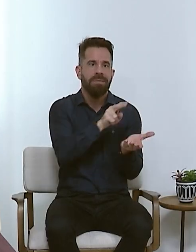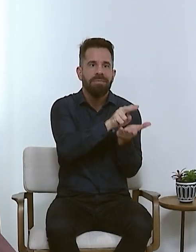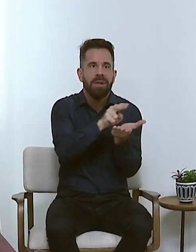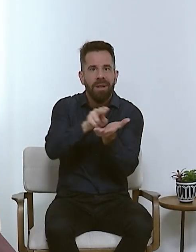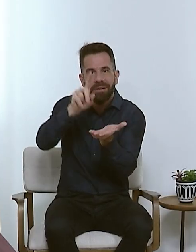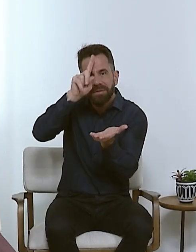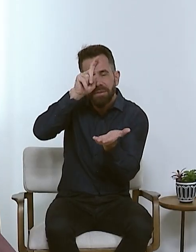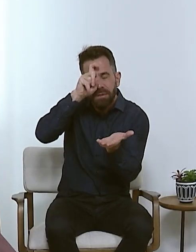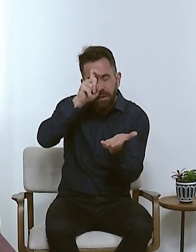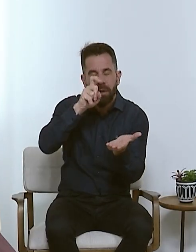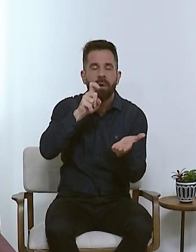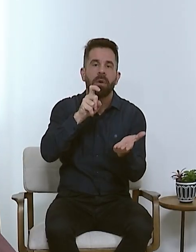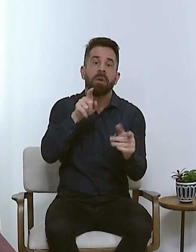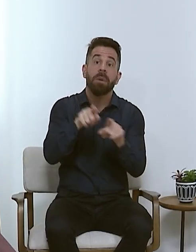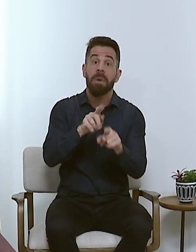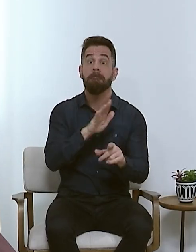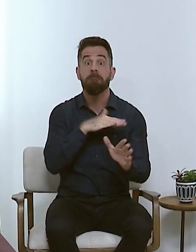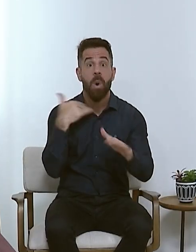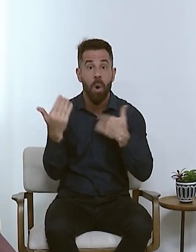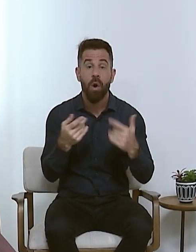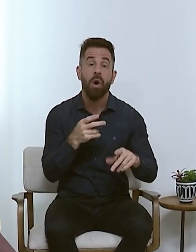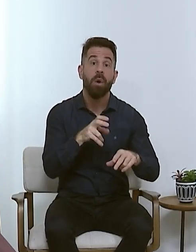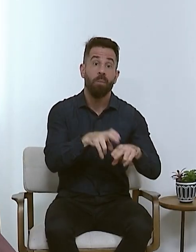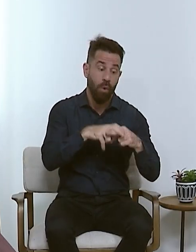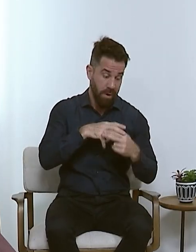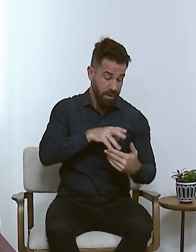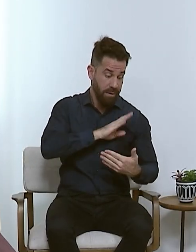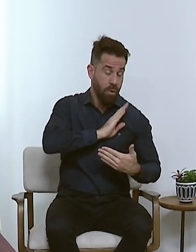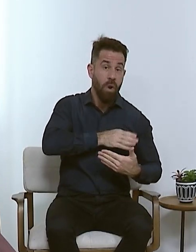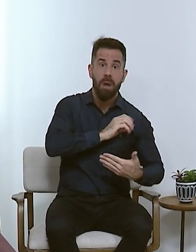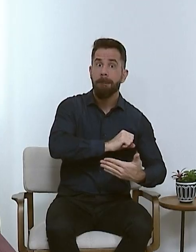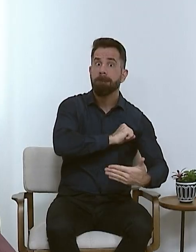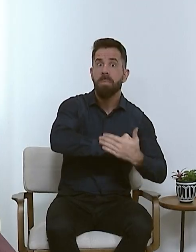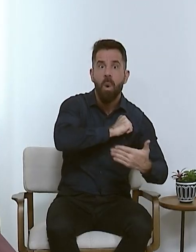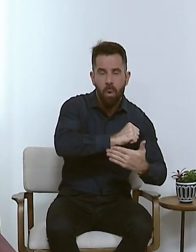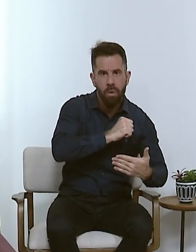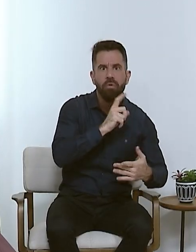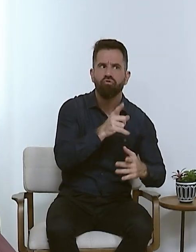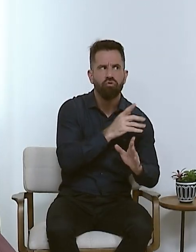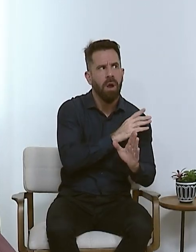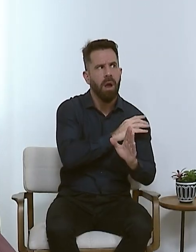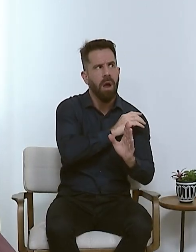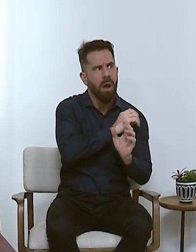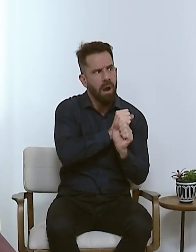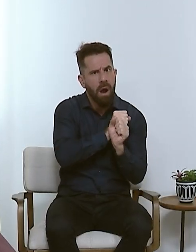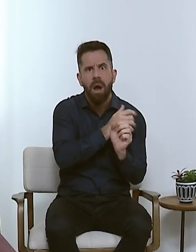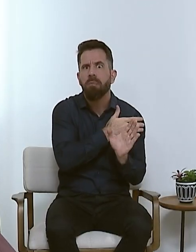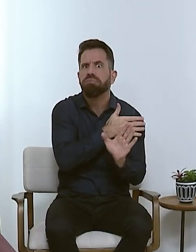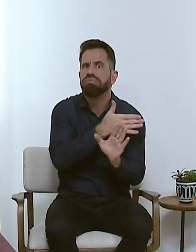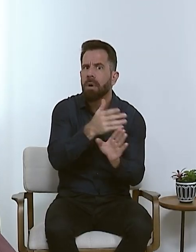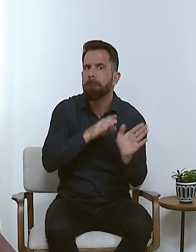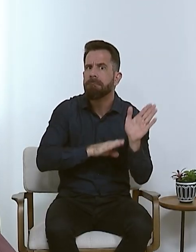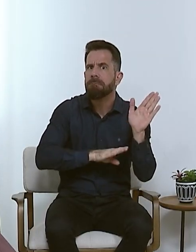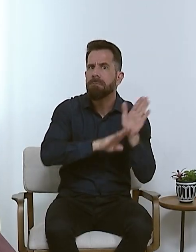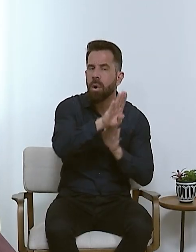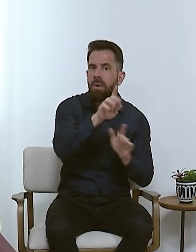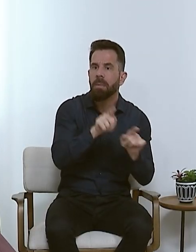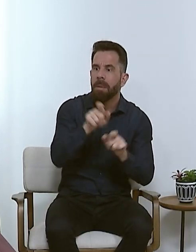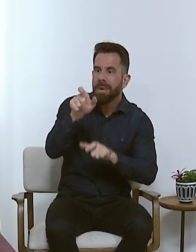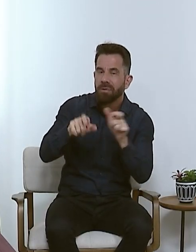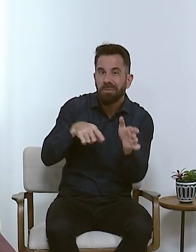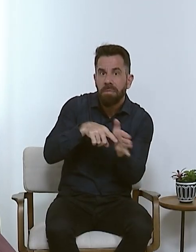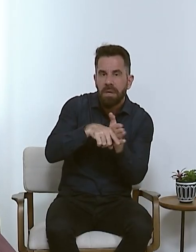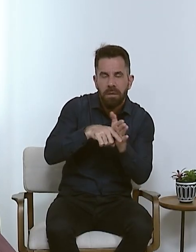infarto tem crescido consideravelmente nos últimos anos e preocupado especialistas. Quem traz